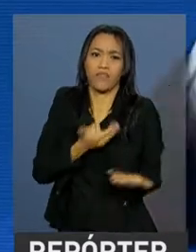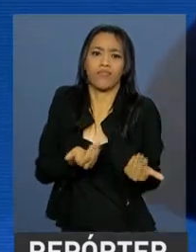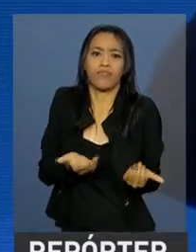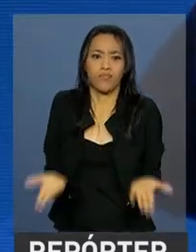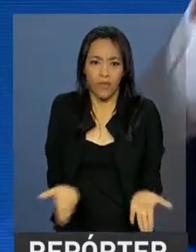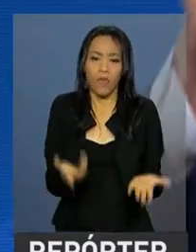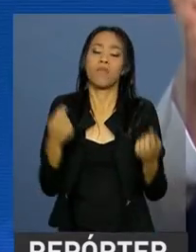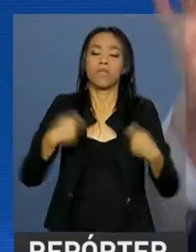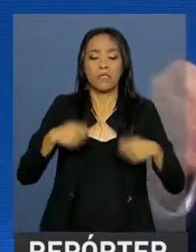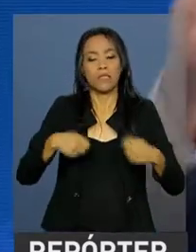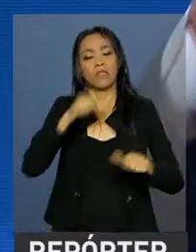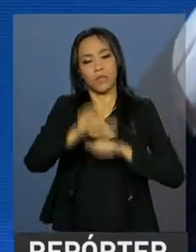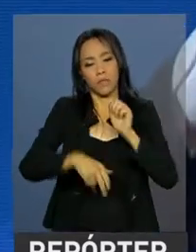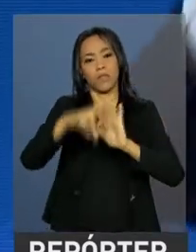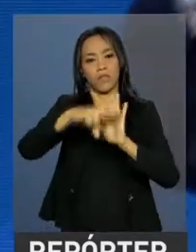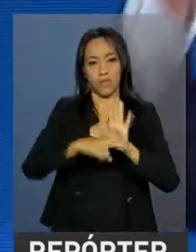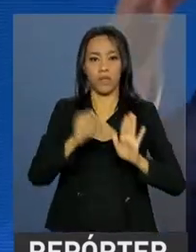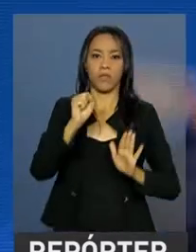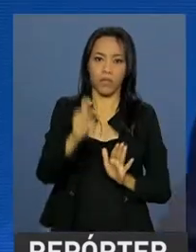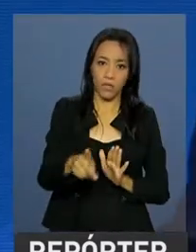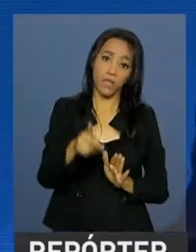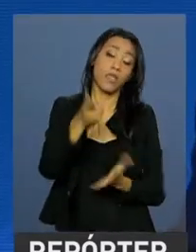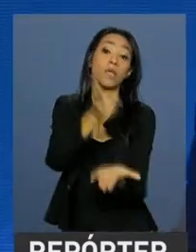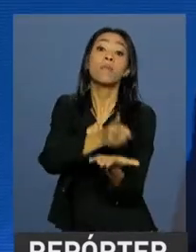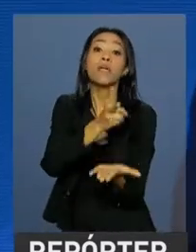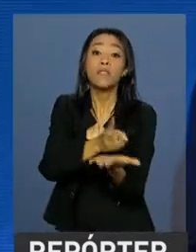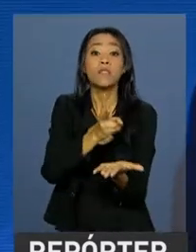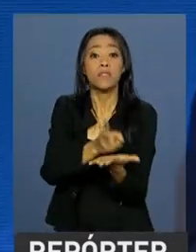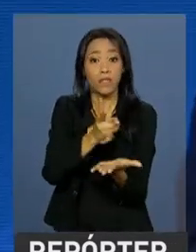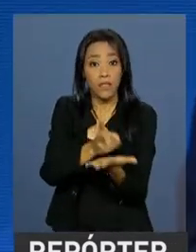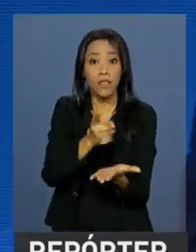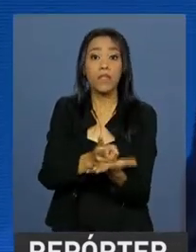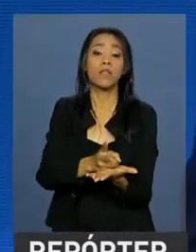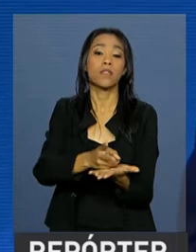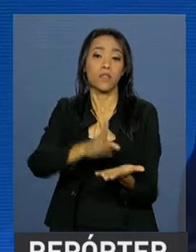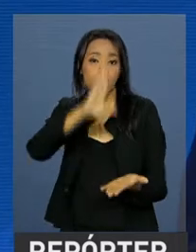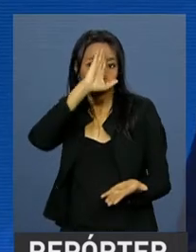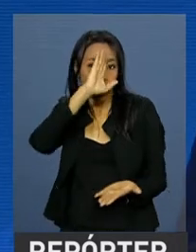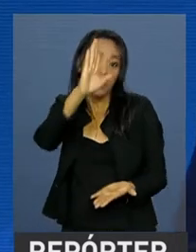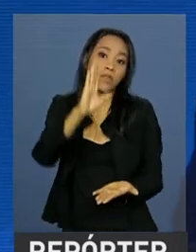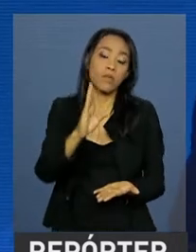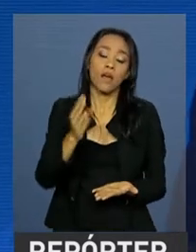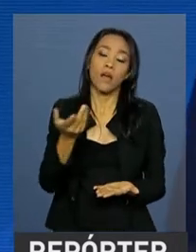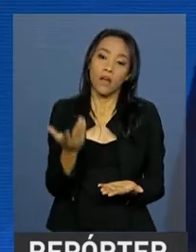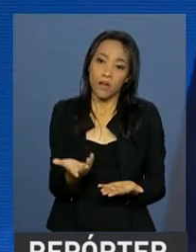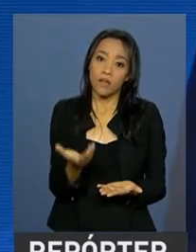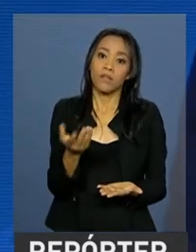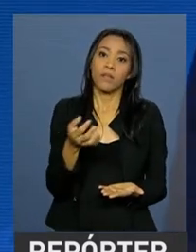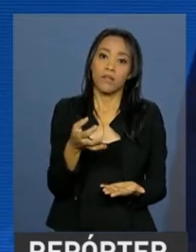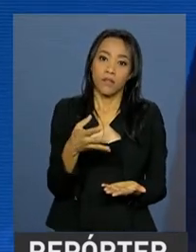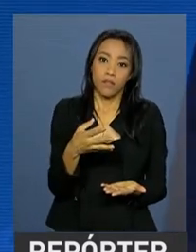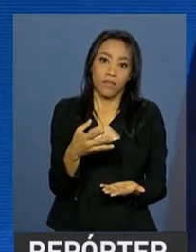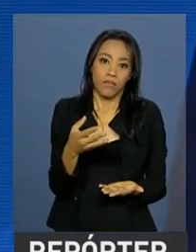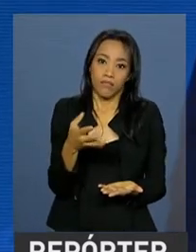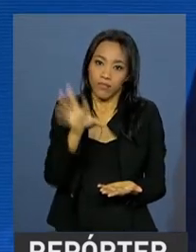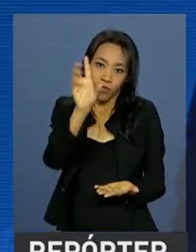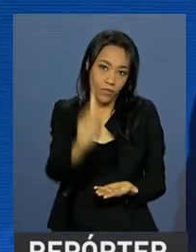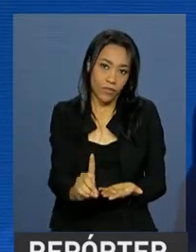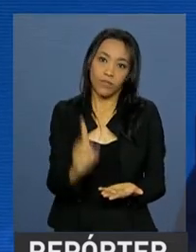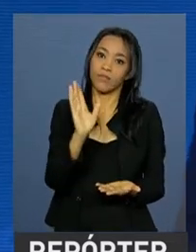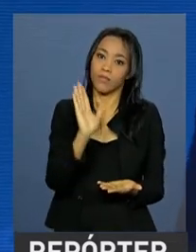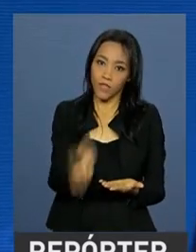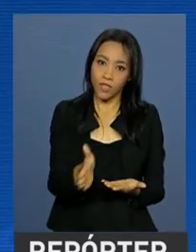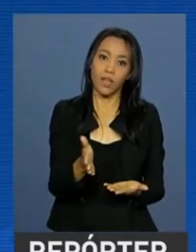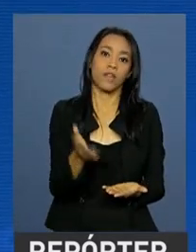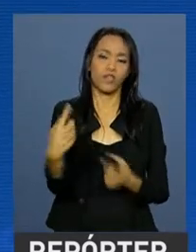da Previdência e que preserve os itens fundamentais, que é um processo em discussão no âmbito